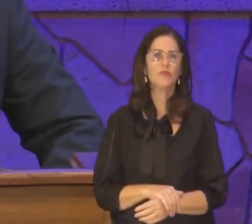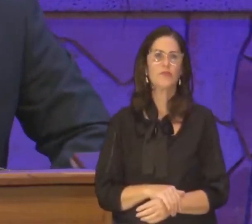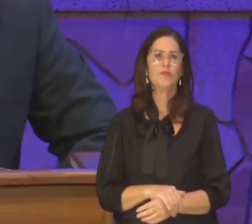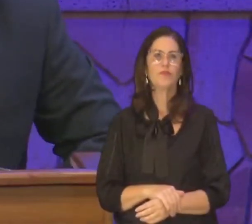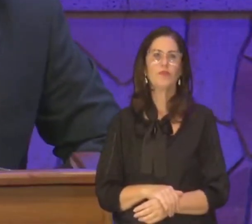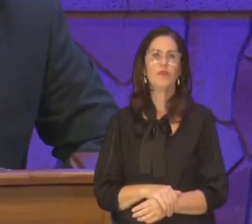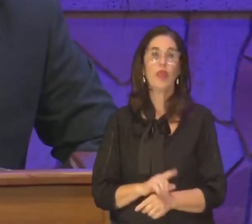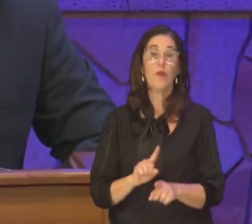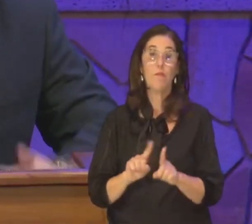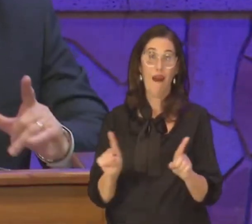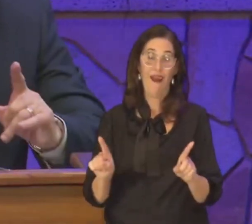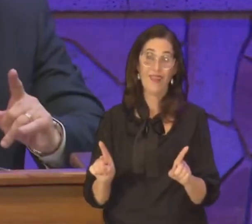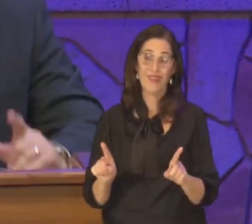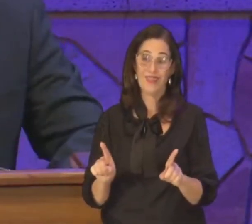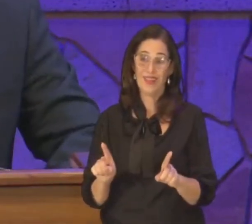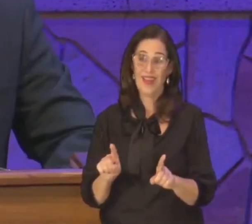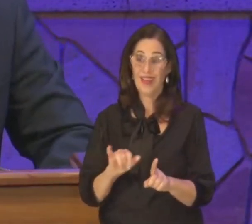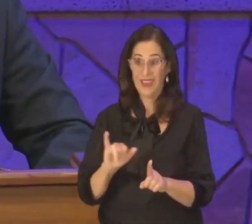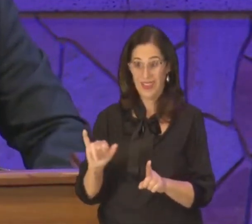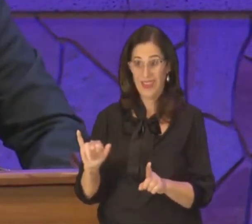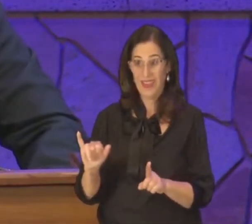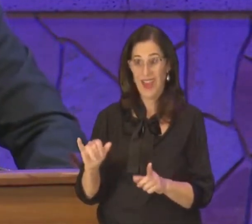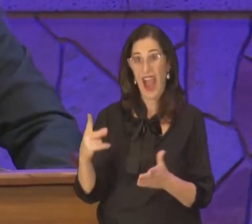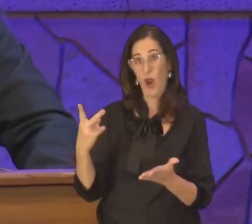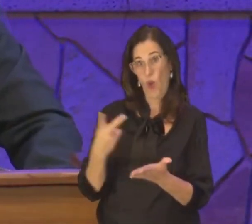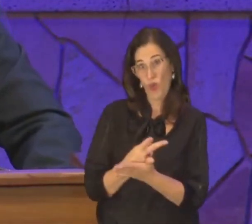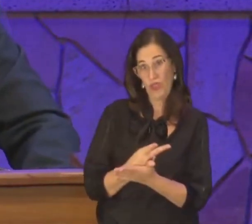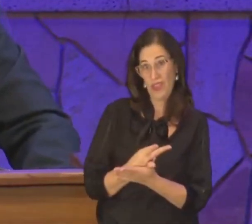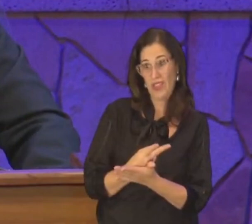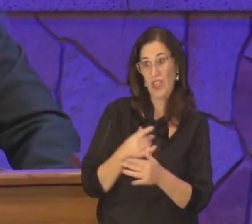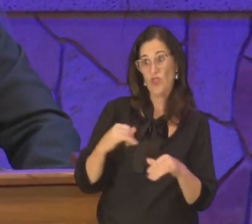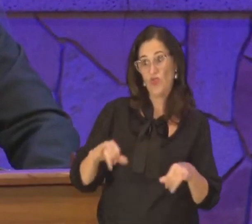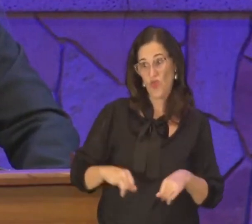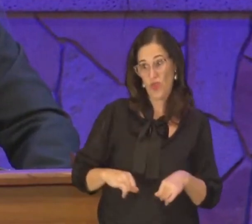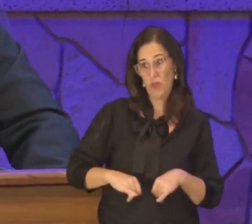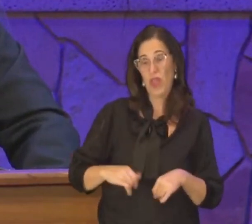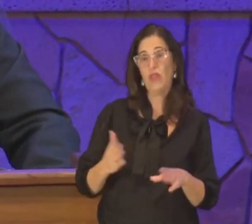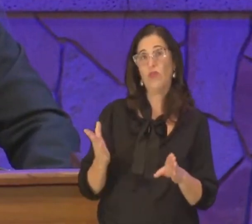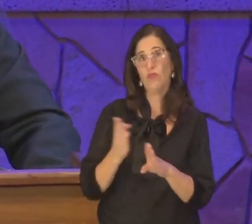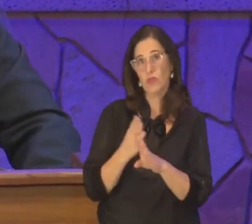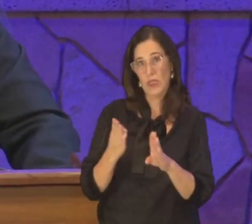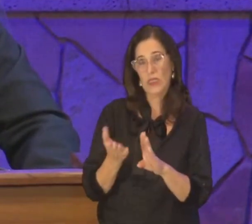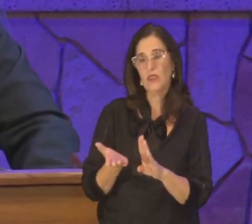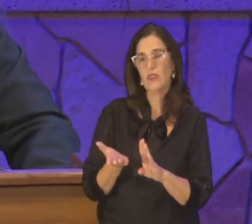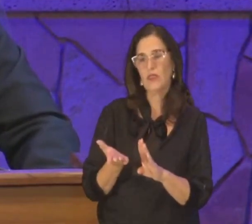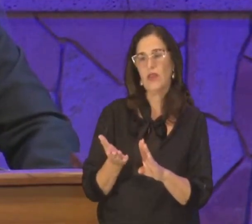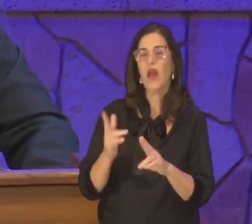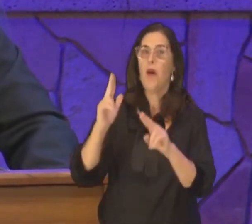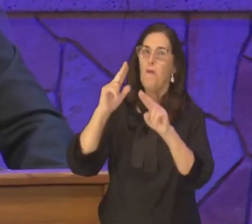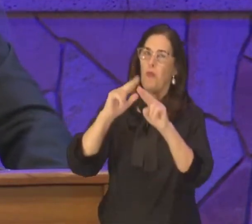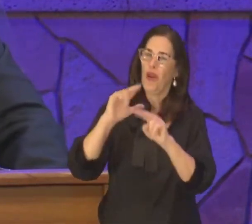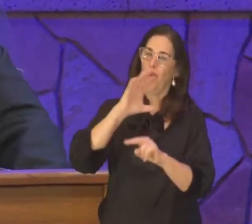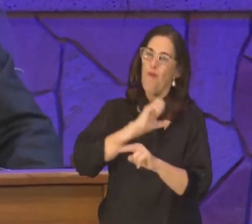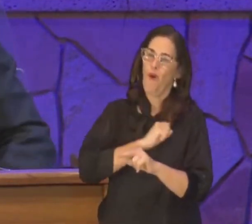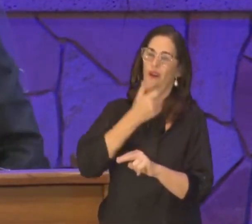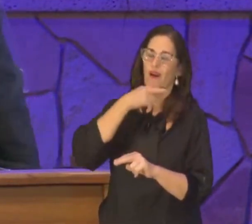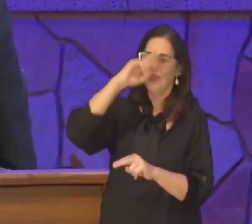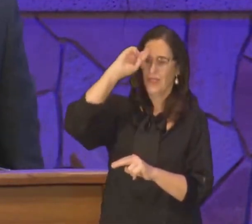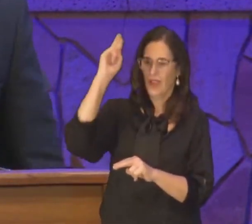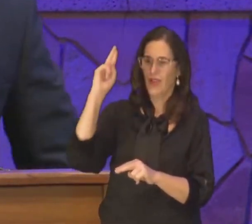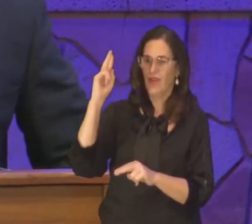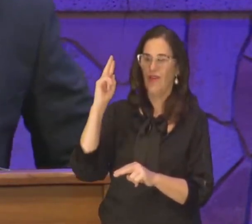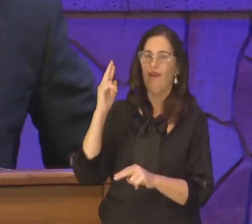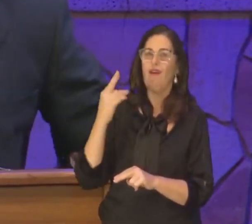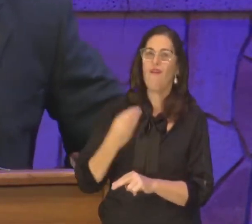Mas se ela vir, que seja por amor ao Senhor, passarmos